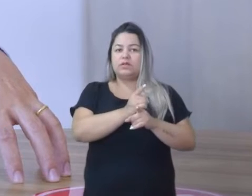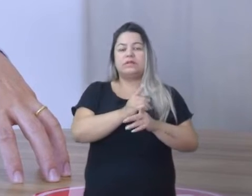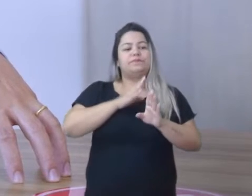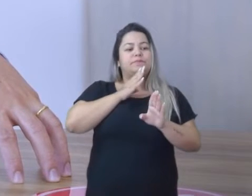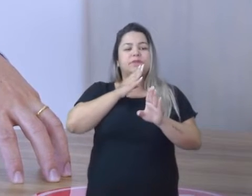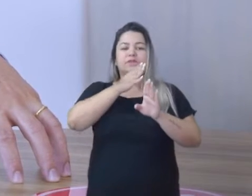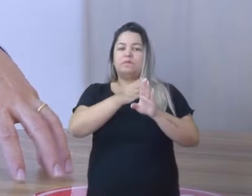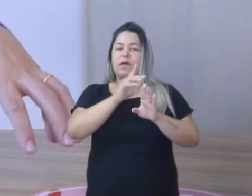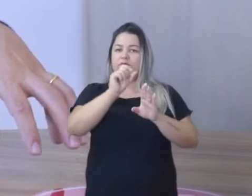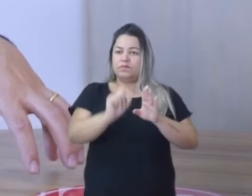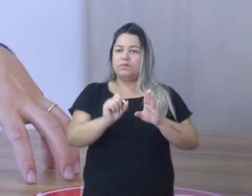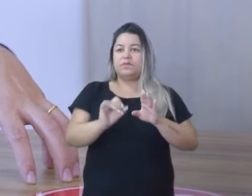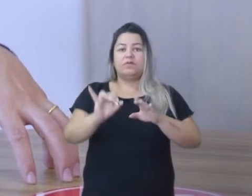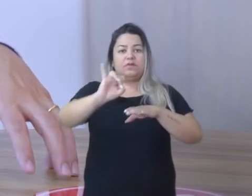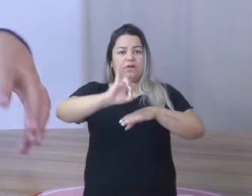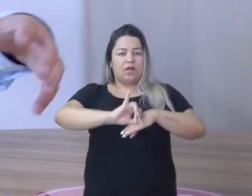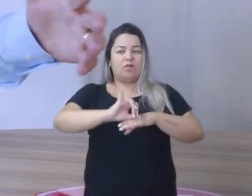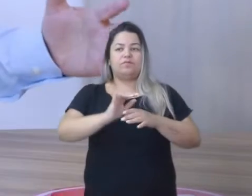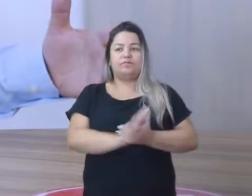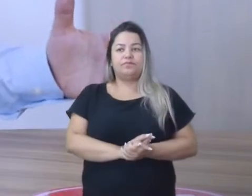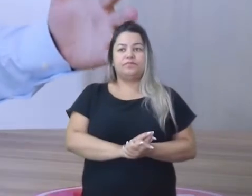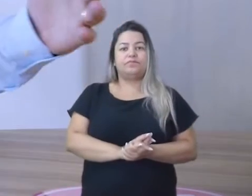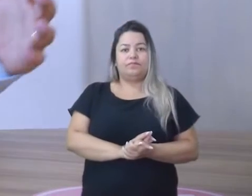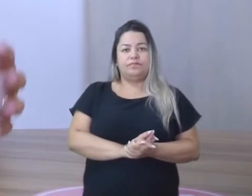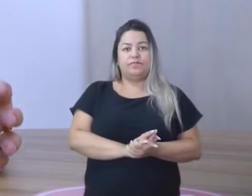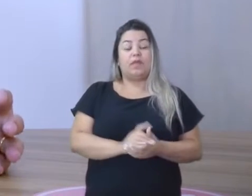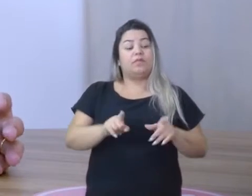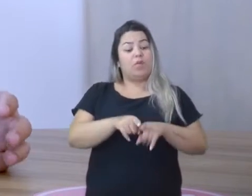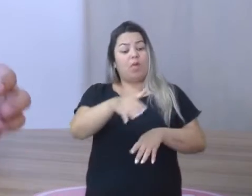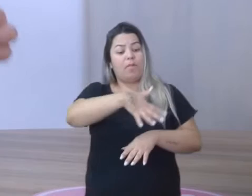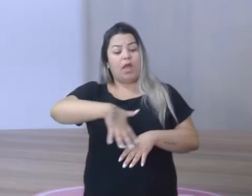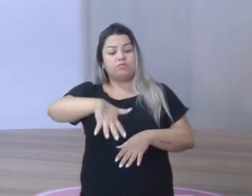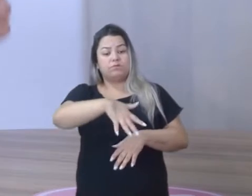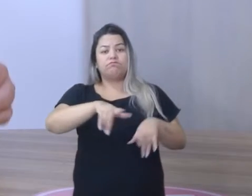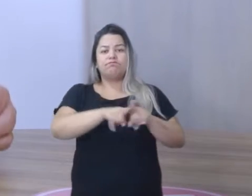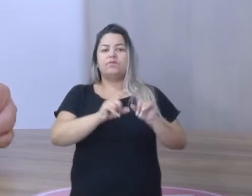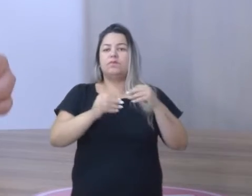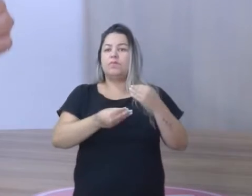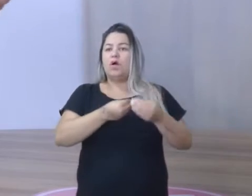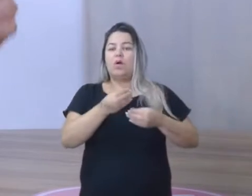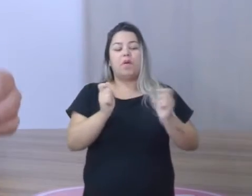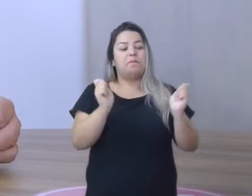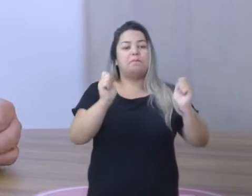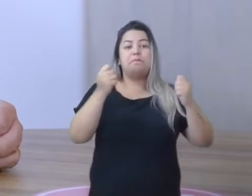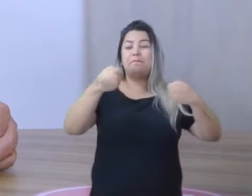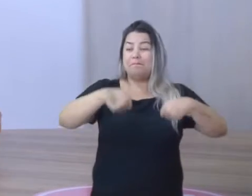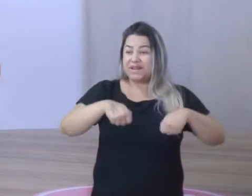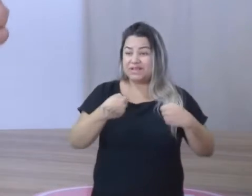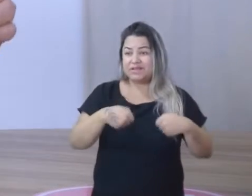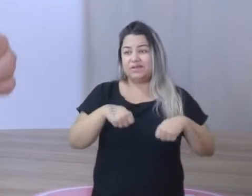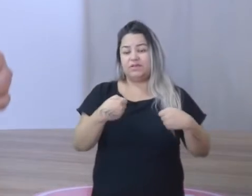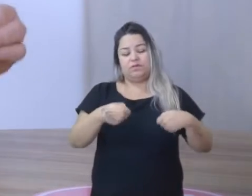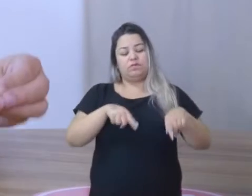aquilo que é principal, central, e conformar uma maioria em torno daquilo que é